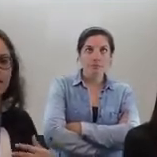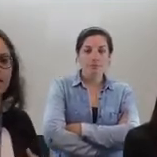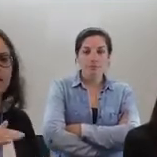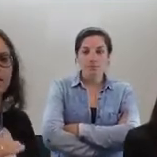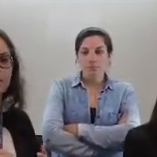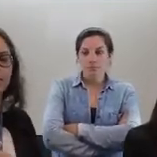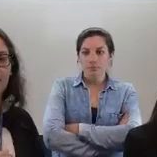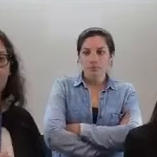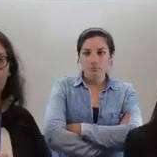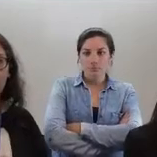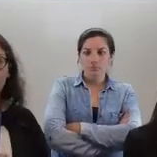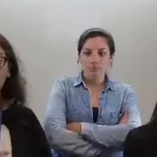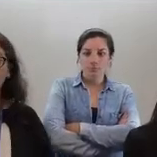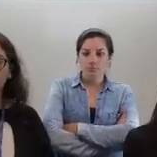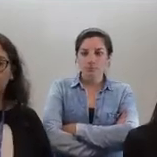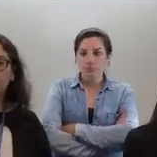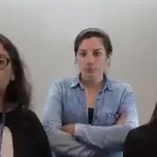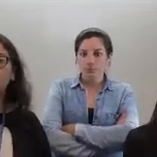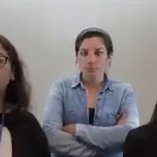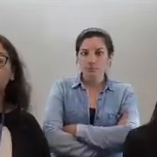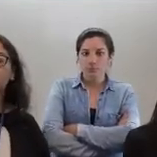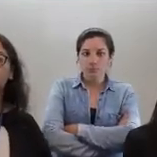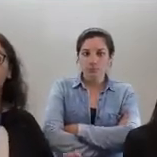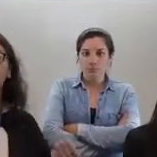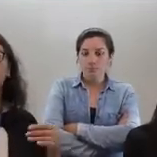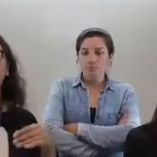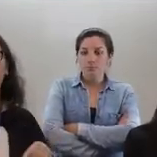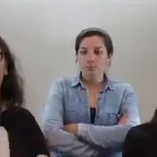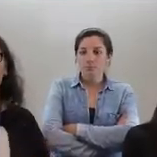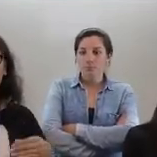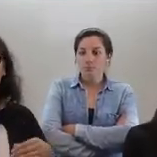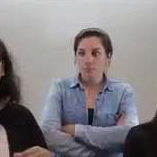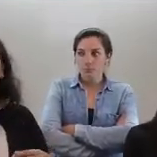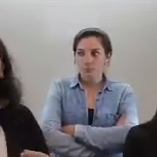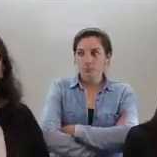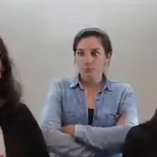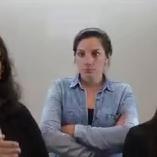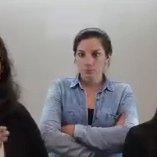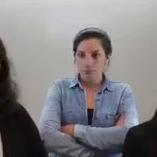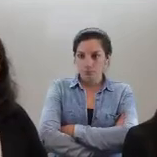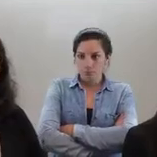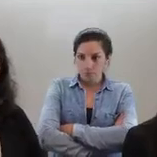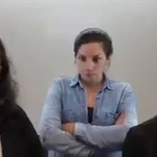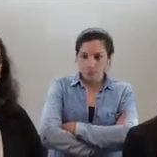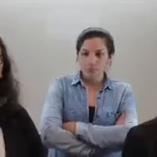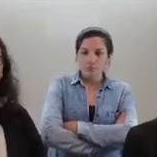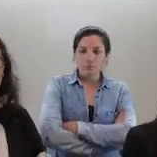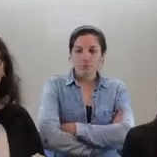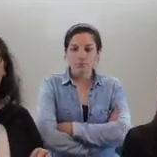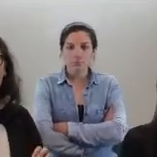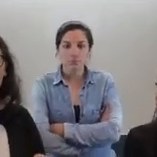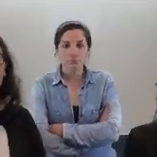esse processo ali na minha biblioteca, no primeiro acesso ele vai pedir para vocês aceitarem os termos e vai atualizar a biblioteca.